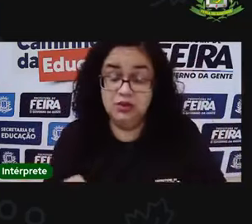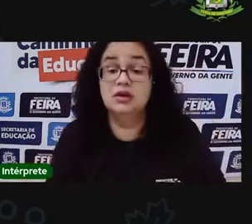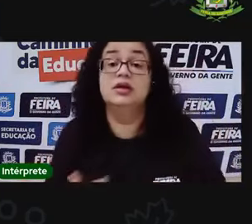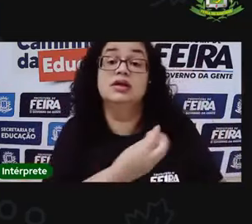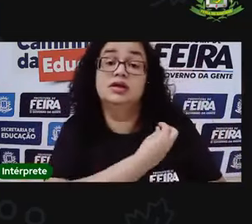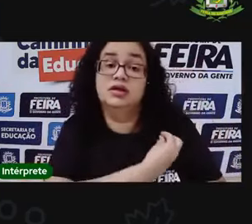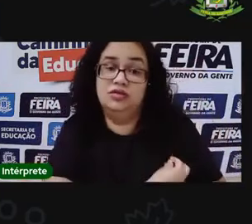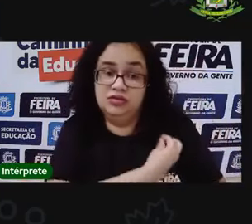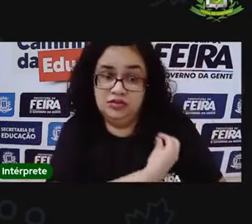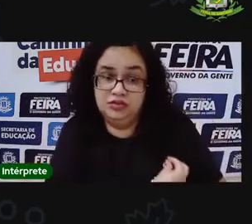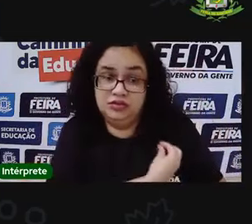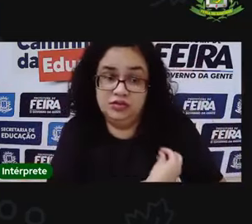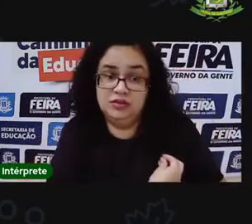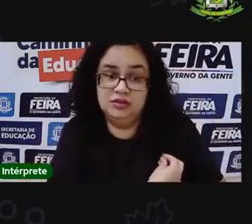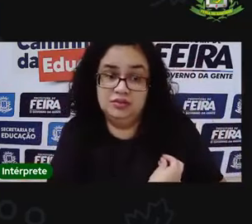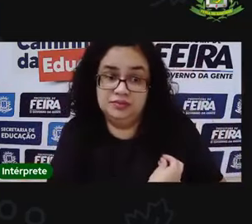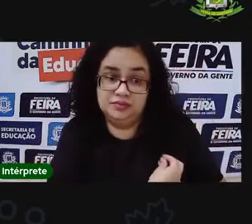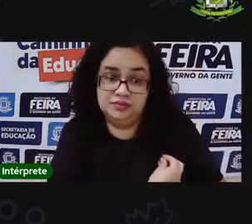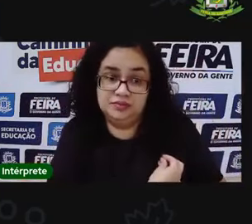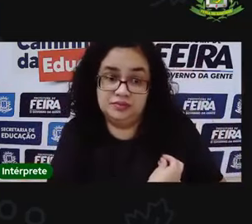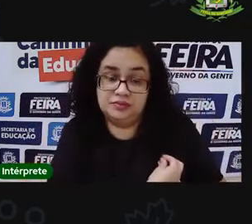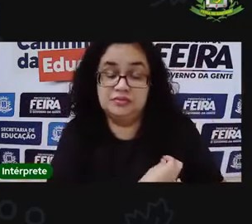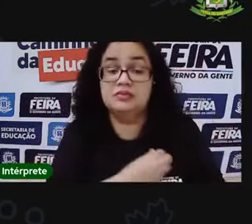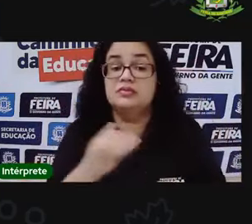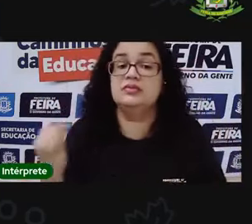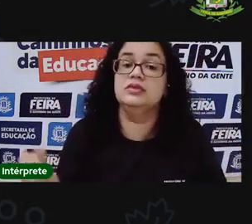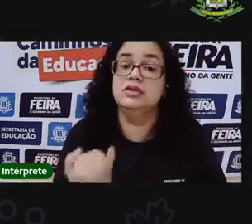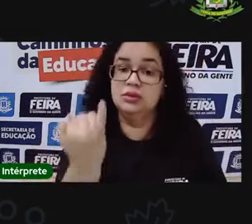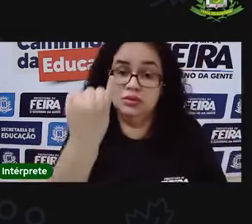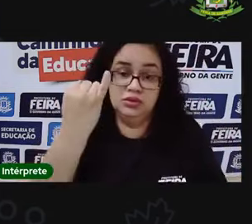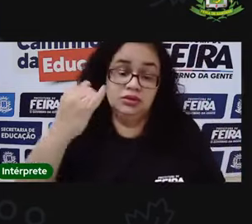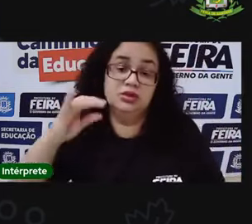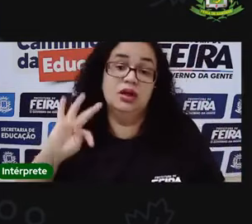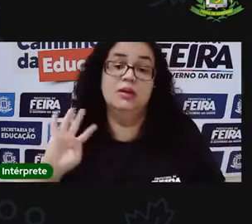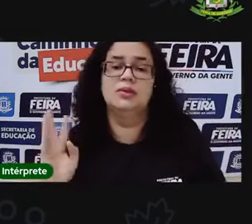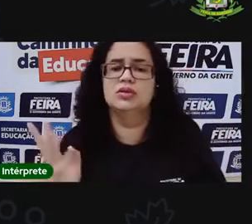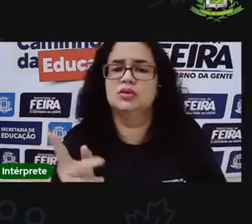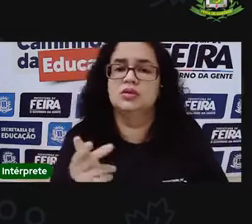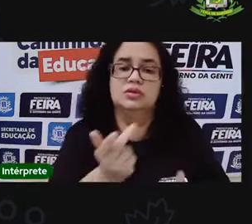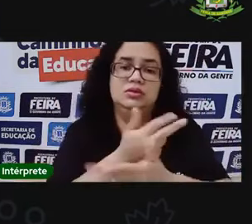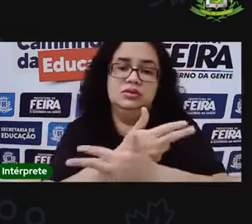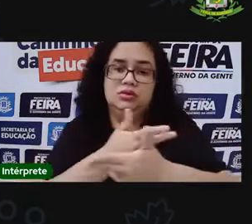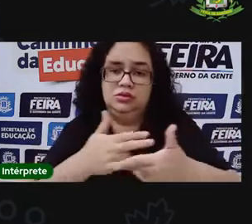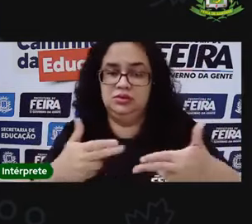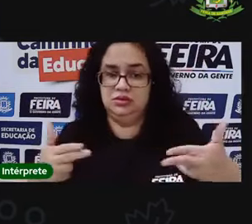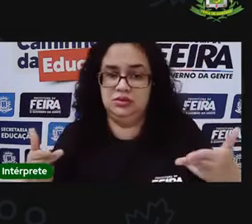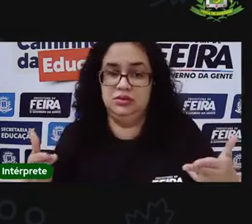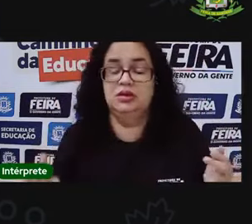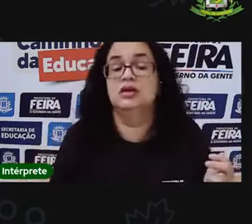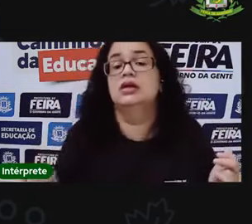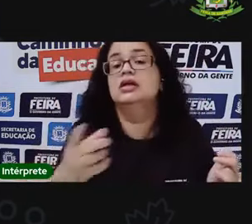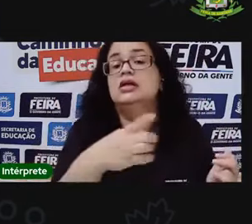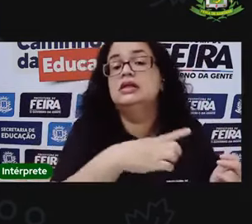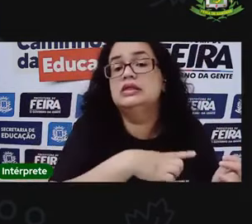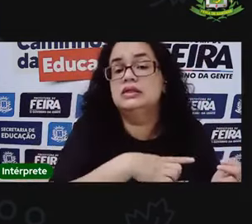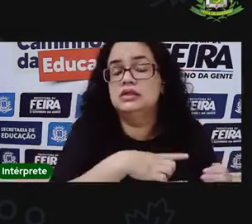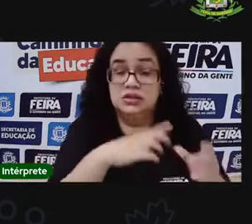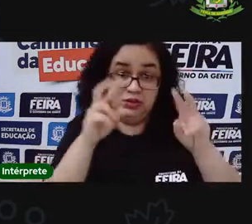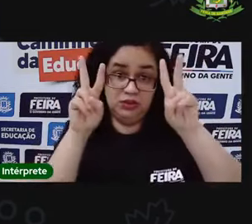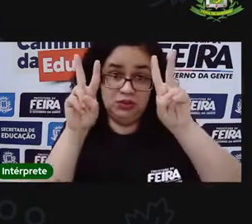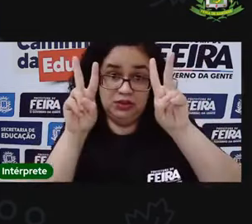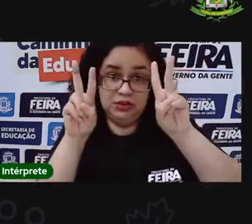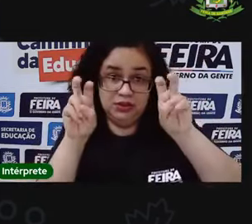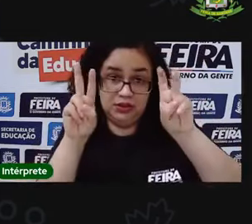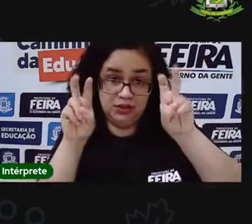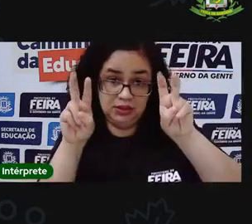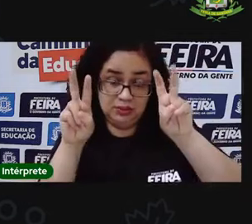vivemos, a garantia da vida é prioridade em todas as circunstâncias de situação. E nós tivemos temas relacionados à